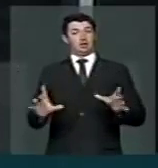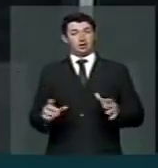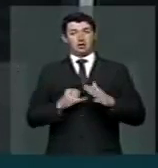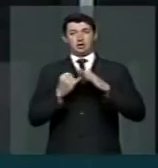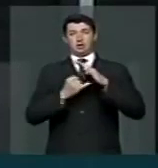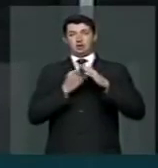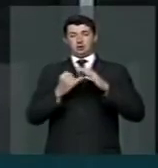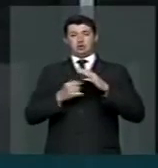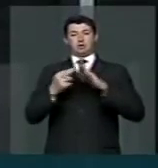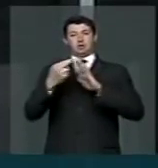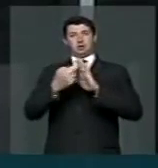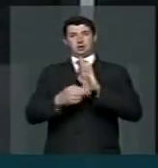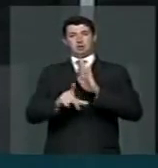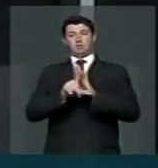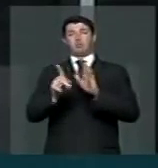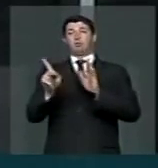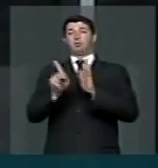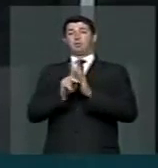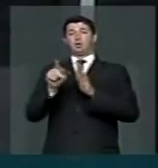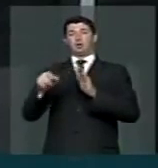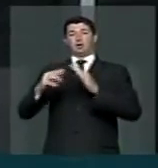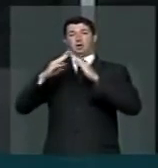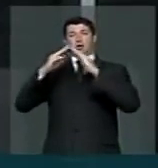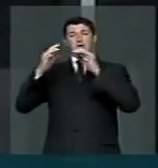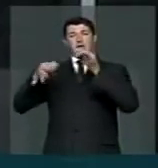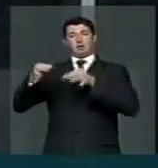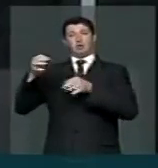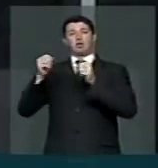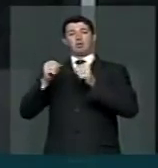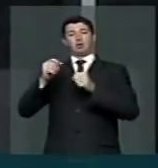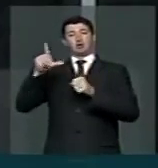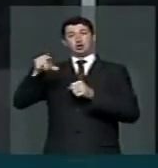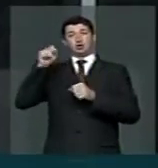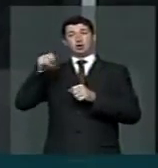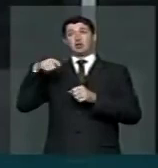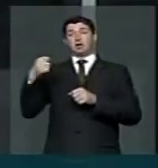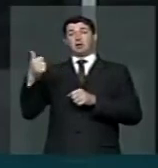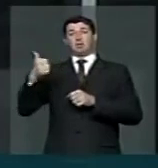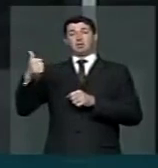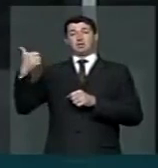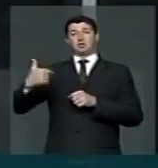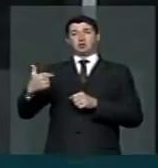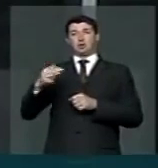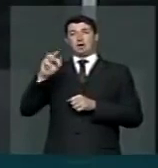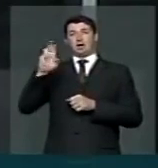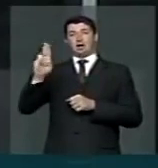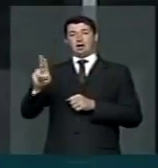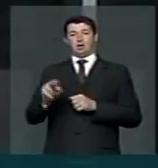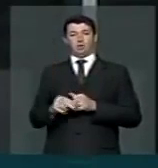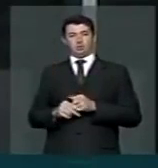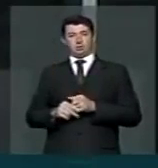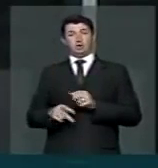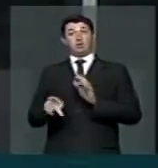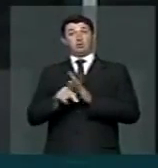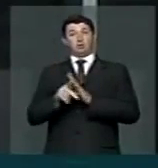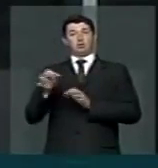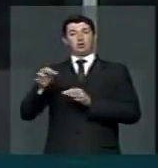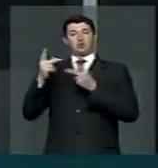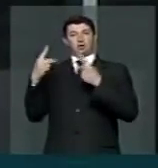órgãos diretivos dos tribunais sejam eleitos por todos os magistrados de primeiro e segundo graus da respectiva